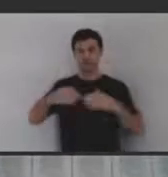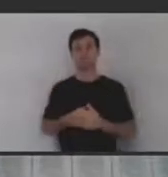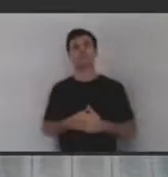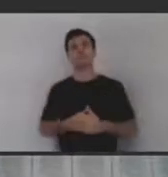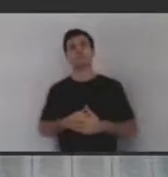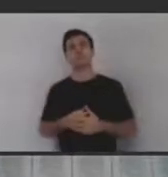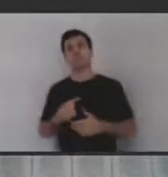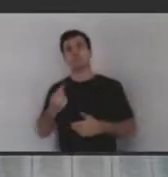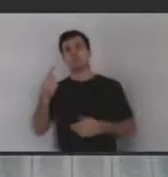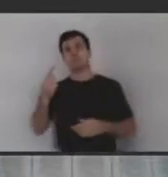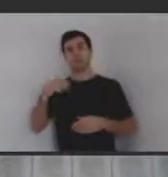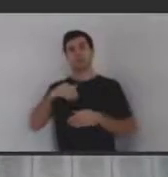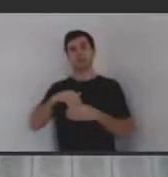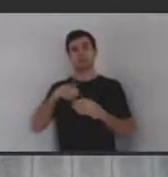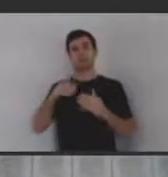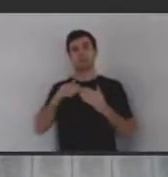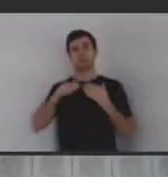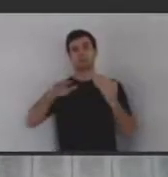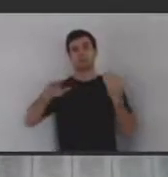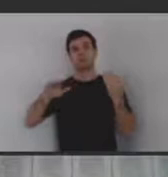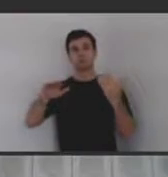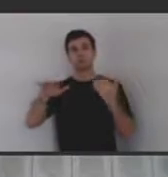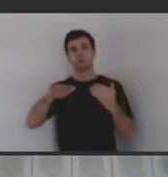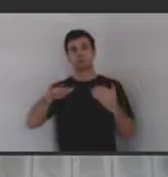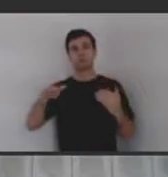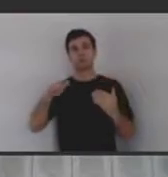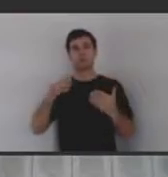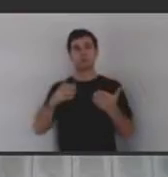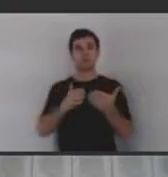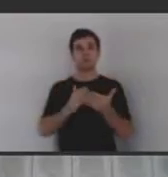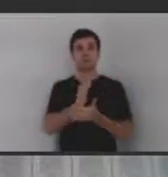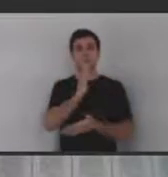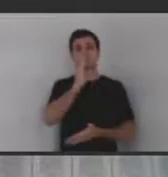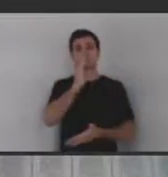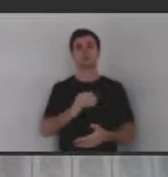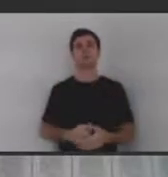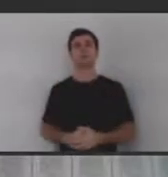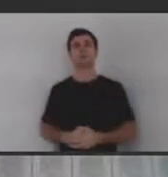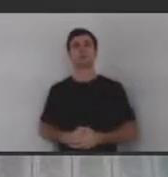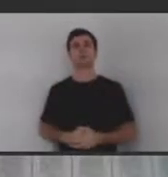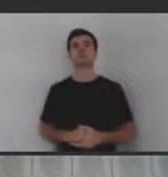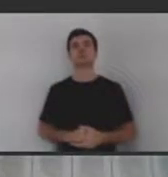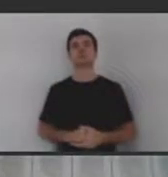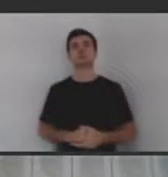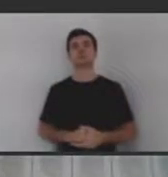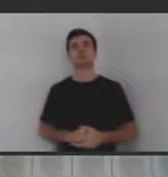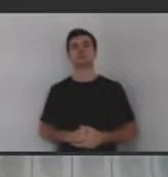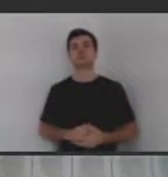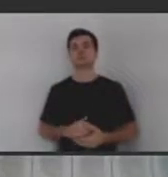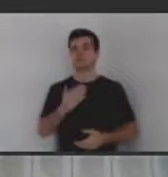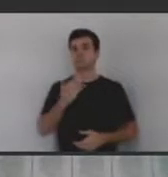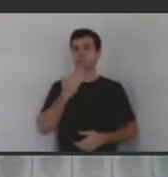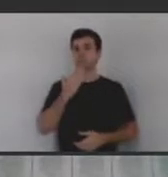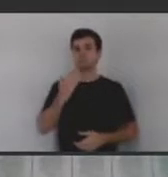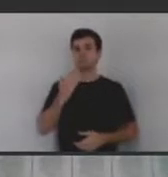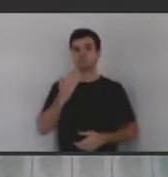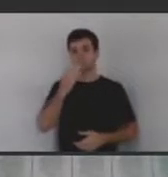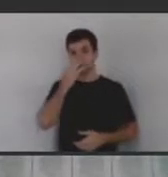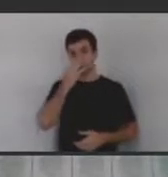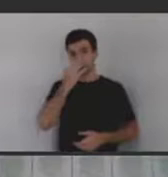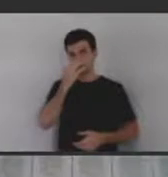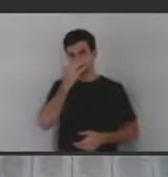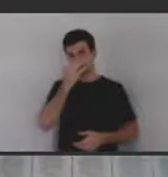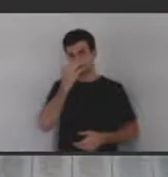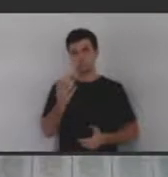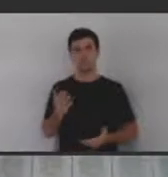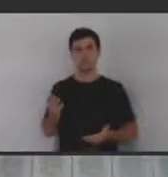vereador Ronaldo Mendes, os demais votos favoráveis, a ata está aprovada. Solicito neste momento questão